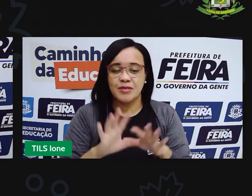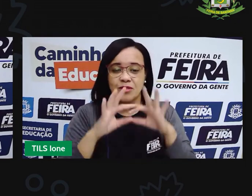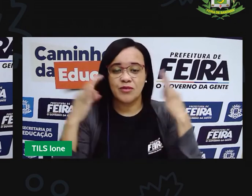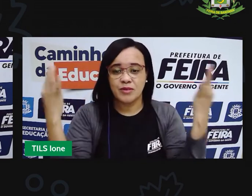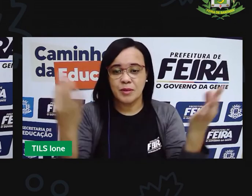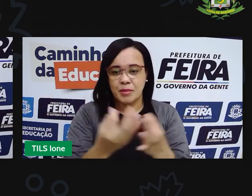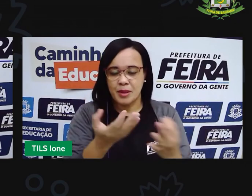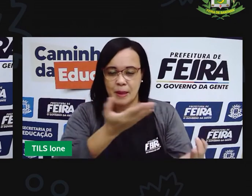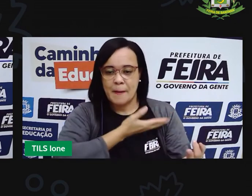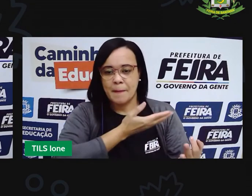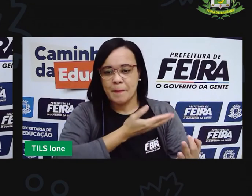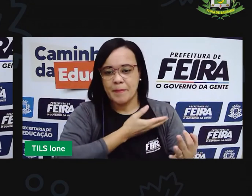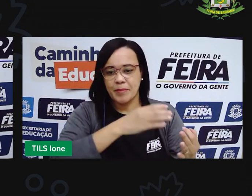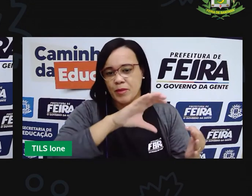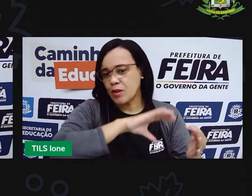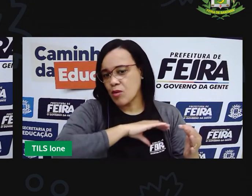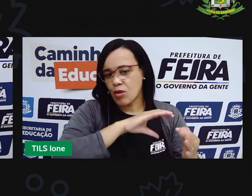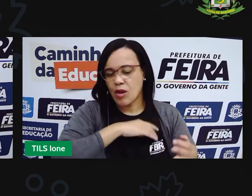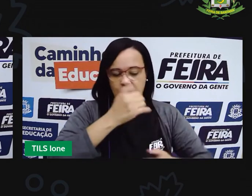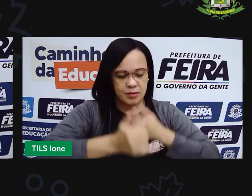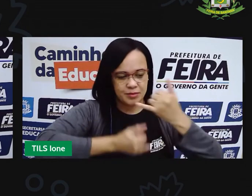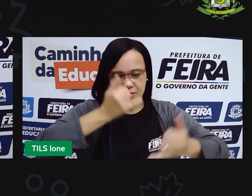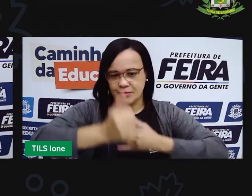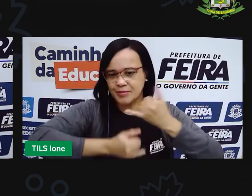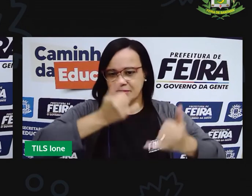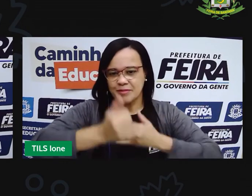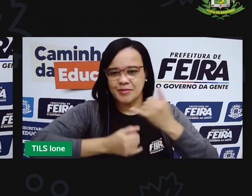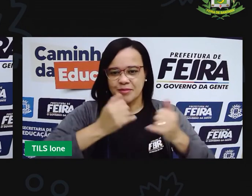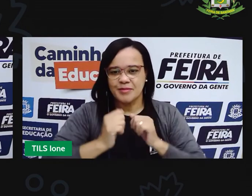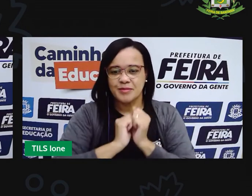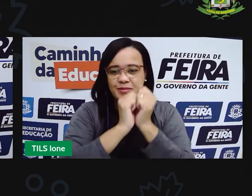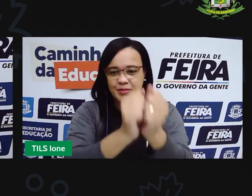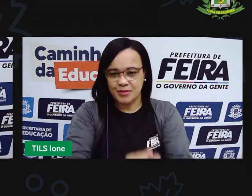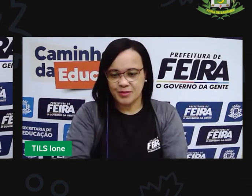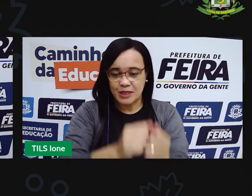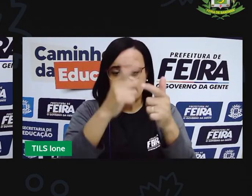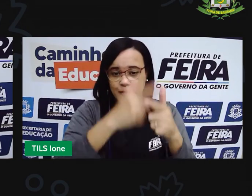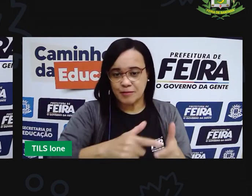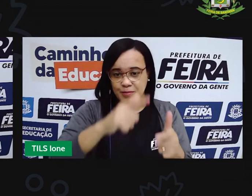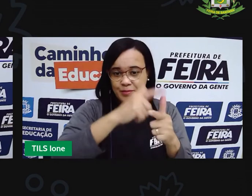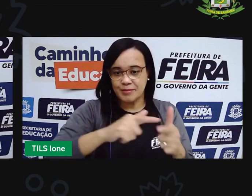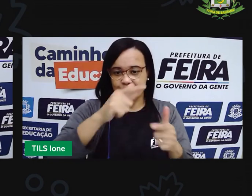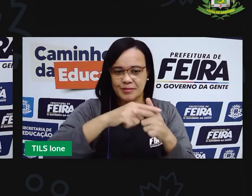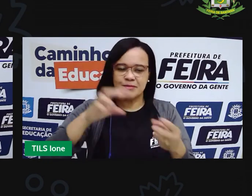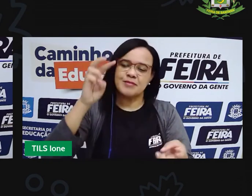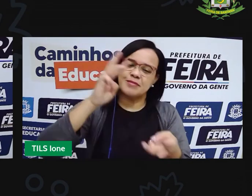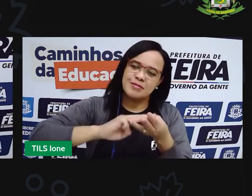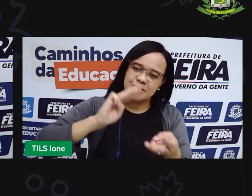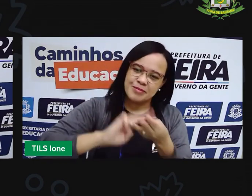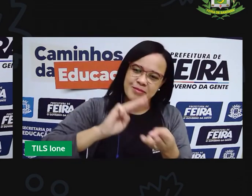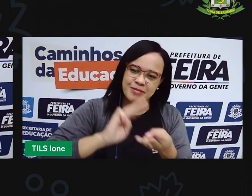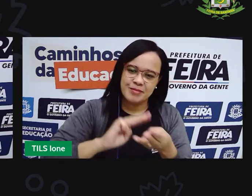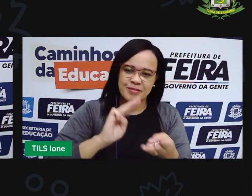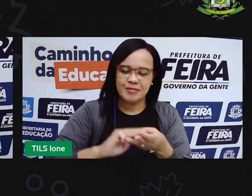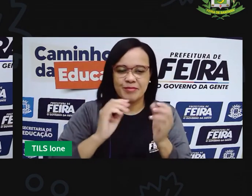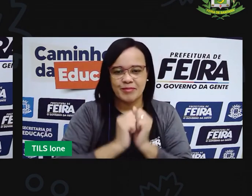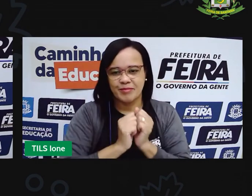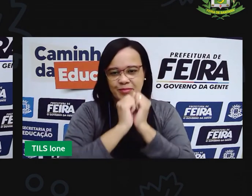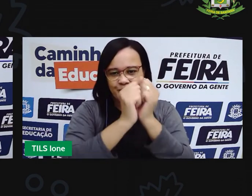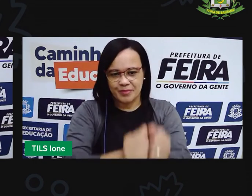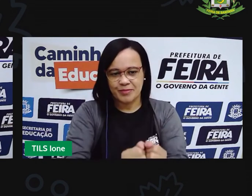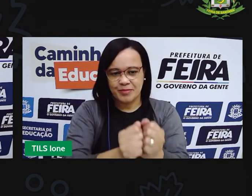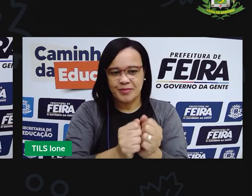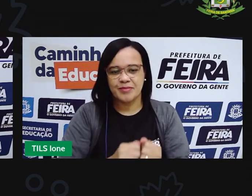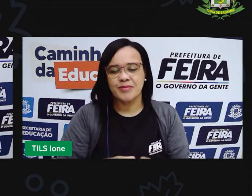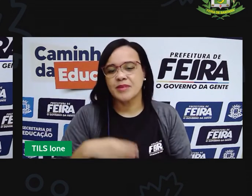algum coleguinha para ficar com você, para resolver esses problemas matemáticos junto com você. Tenho certeza que vocês vão